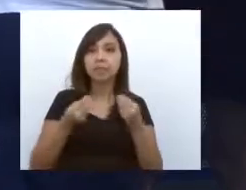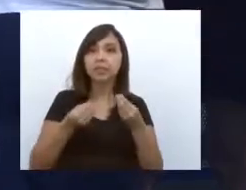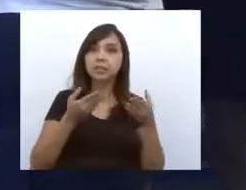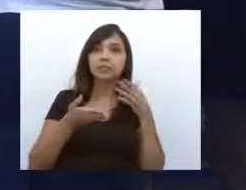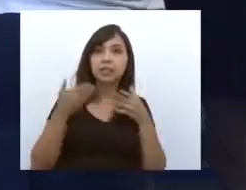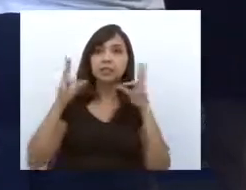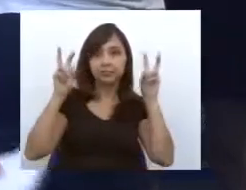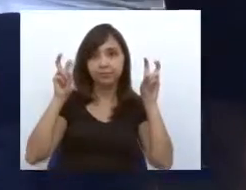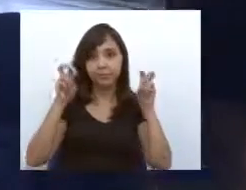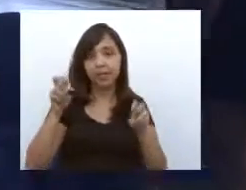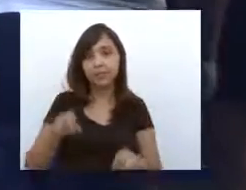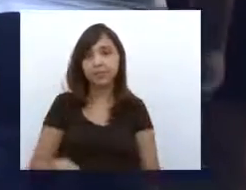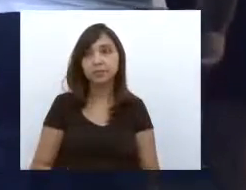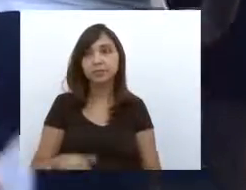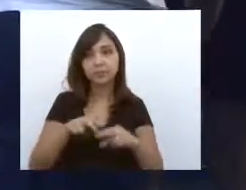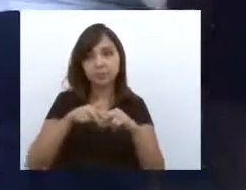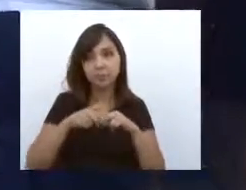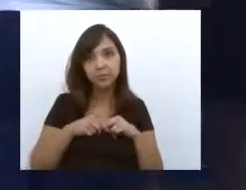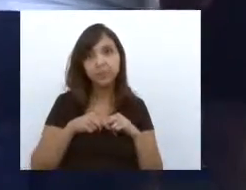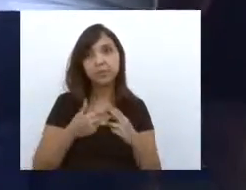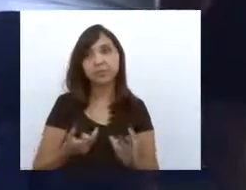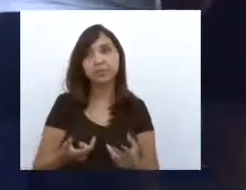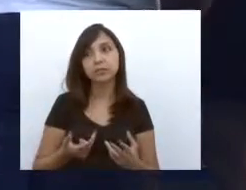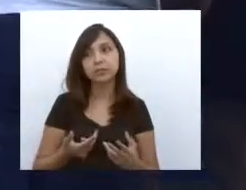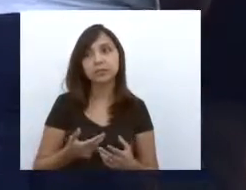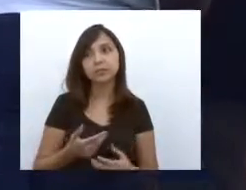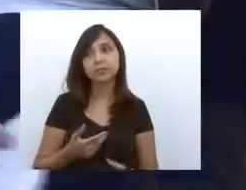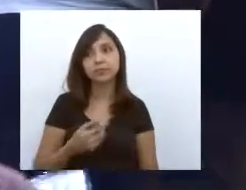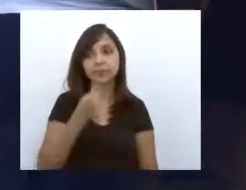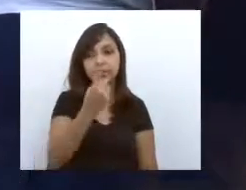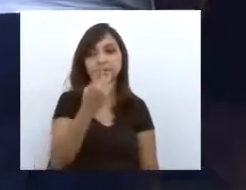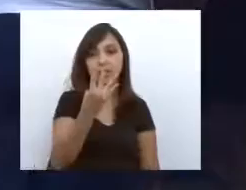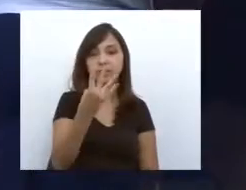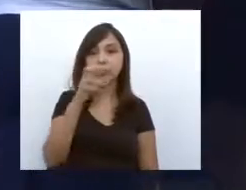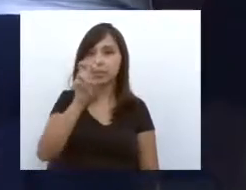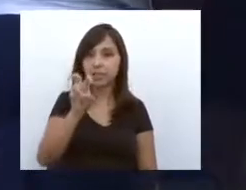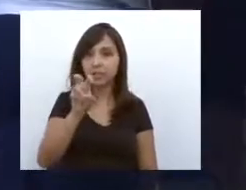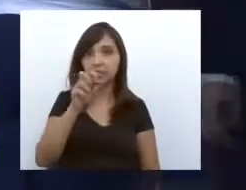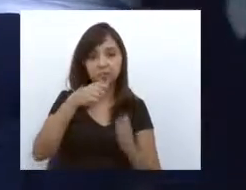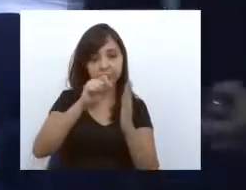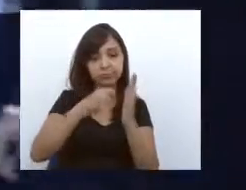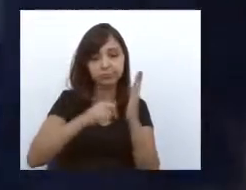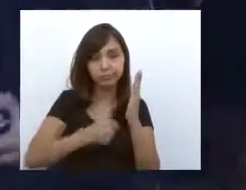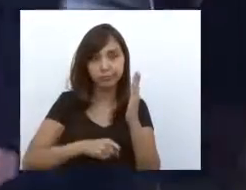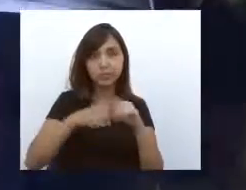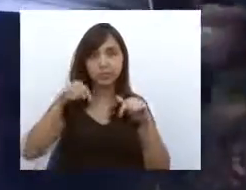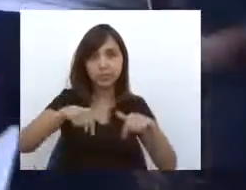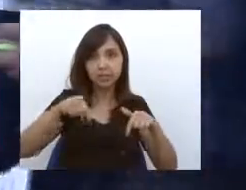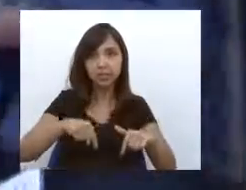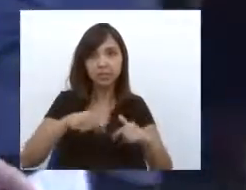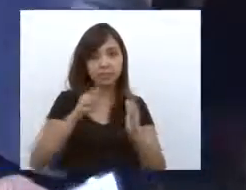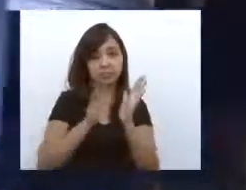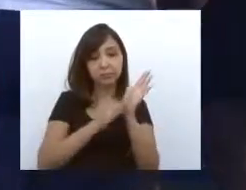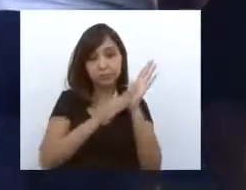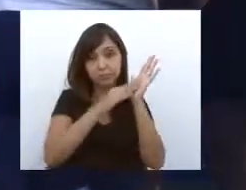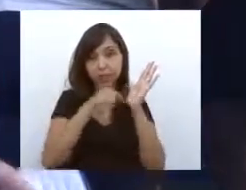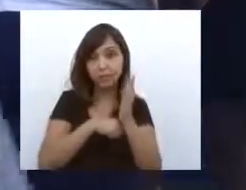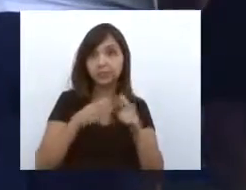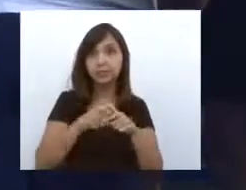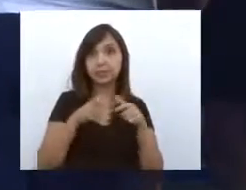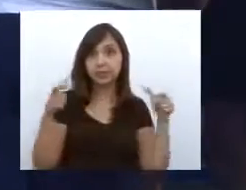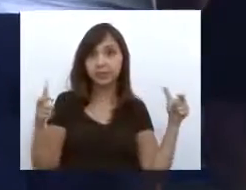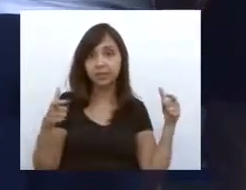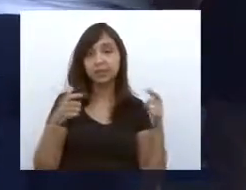desse assunto. E por isso, nenhum dos 145 itens que estavam previstos na pauta do grande